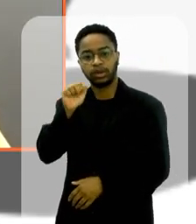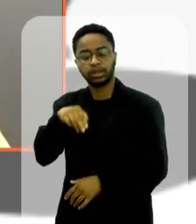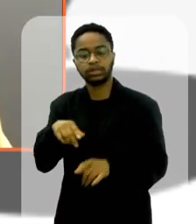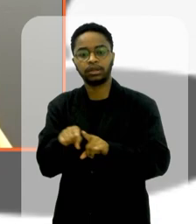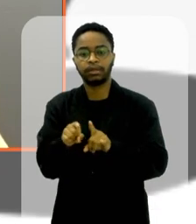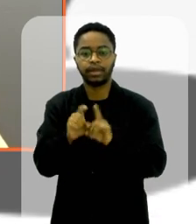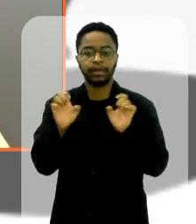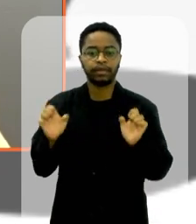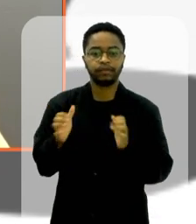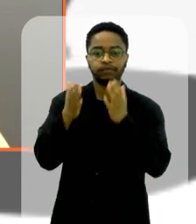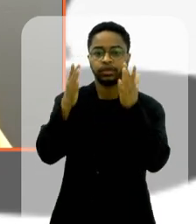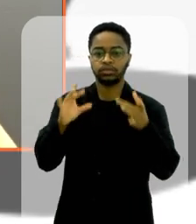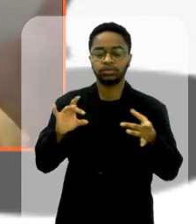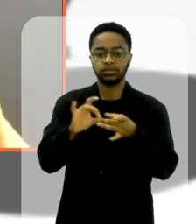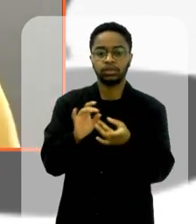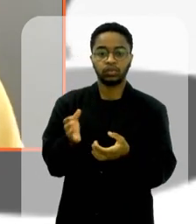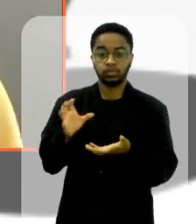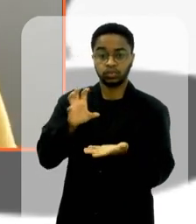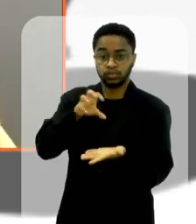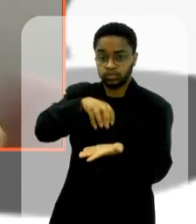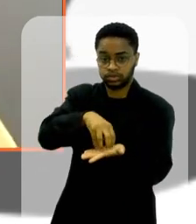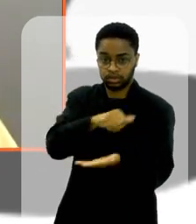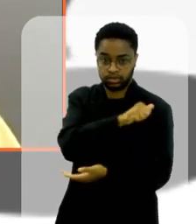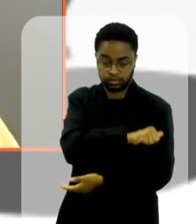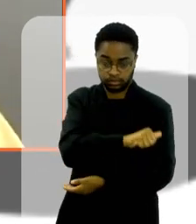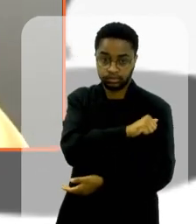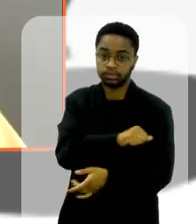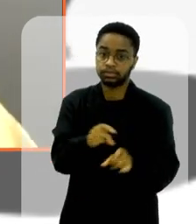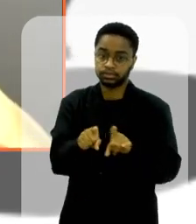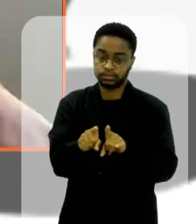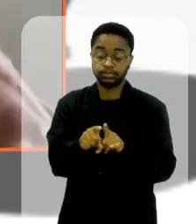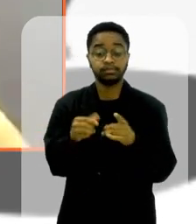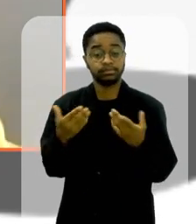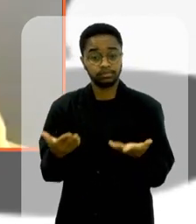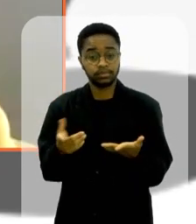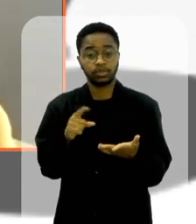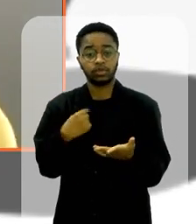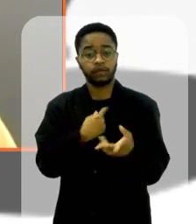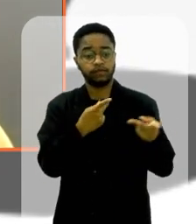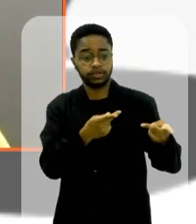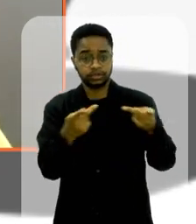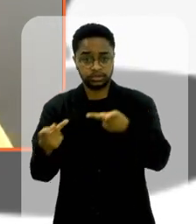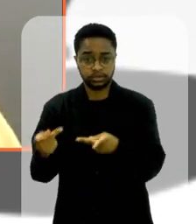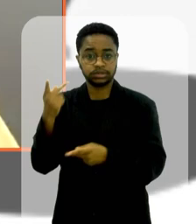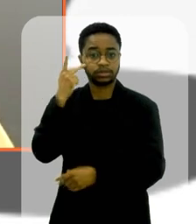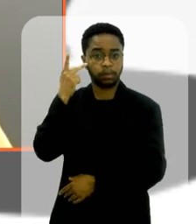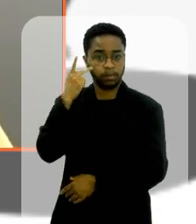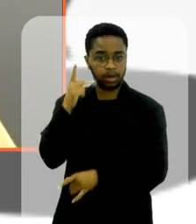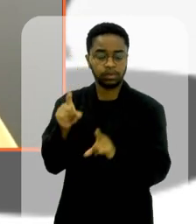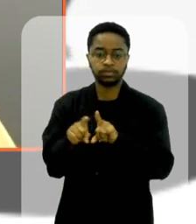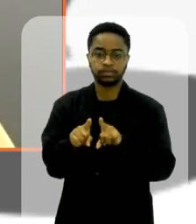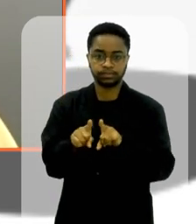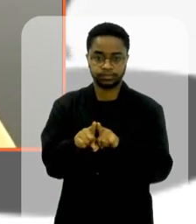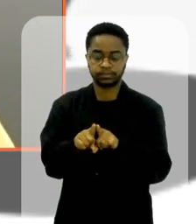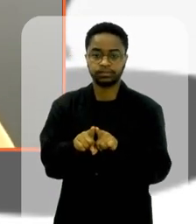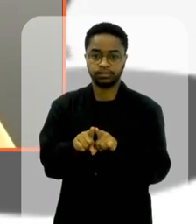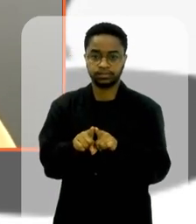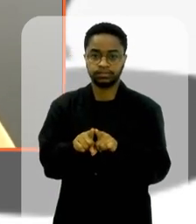Realizamos também eventos aí no centro do Rio de Janeiro. Então, fizemos em São Paulo também.